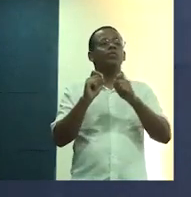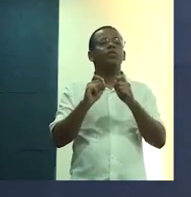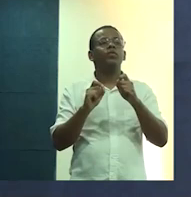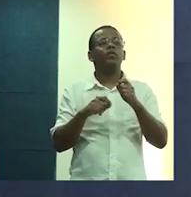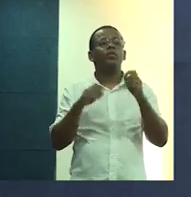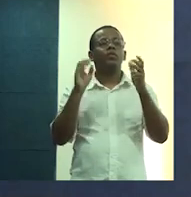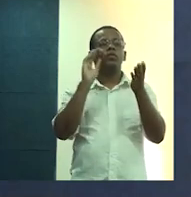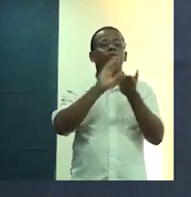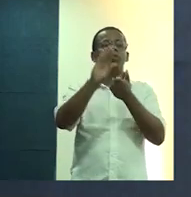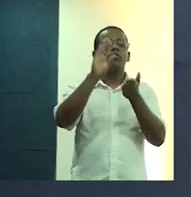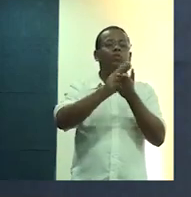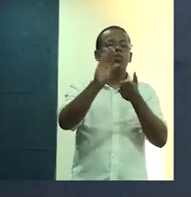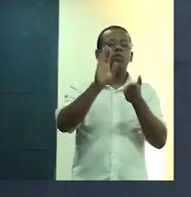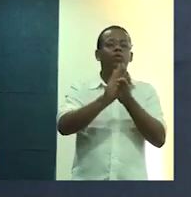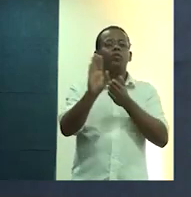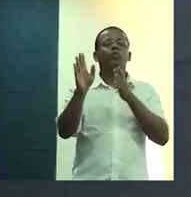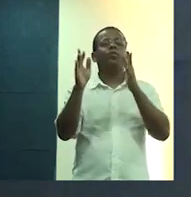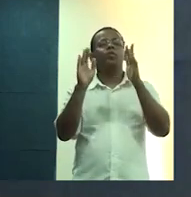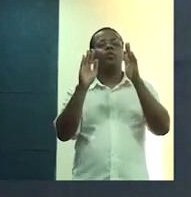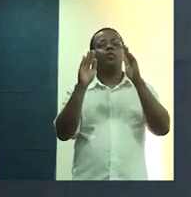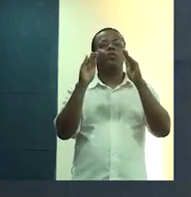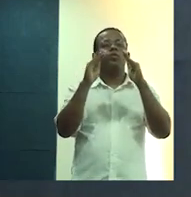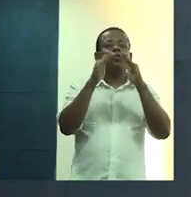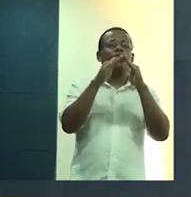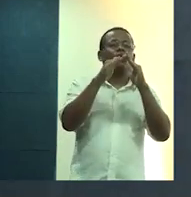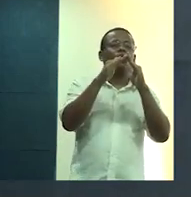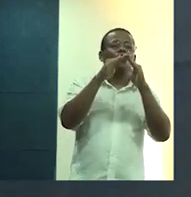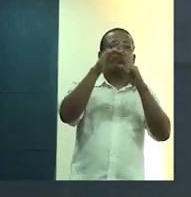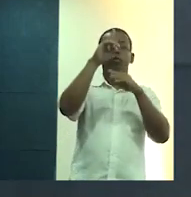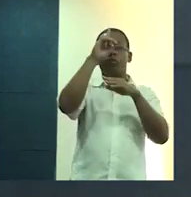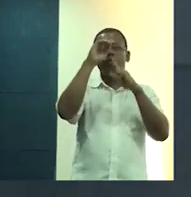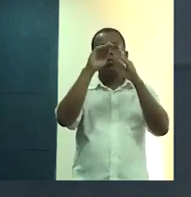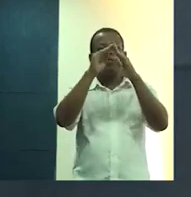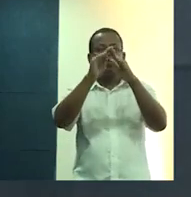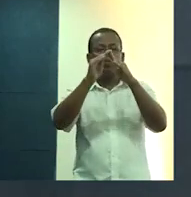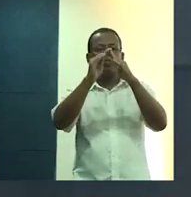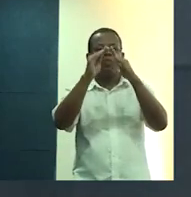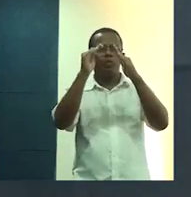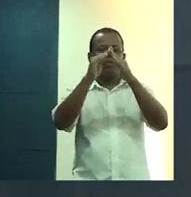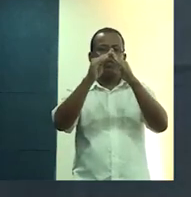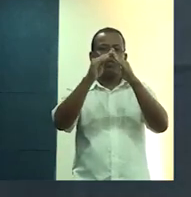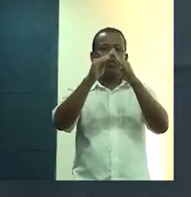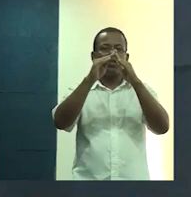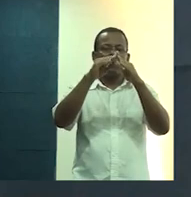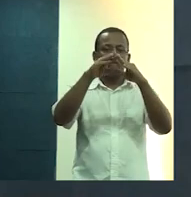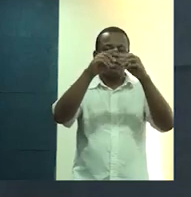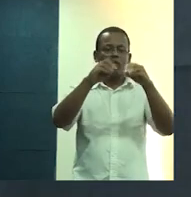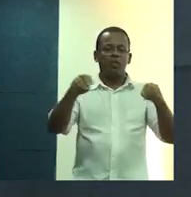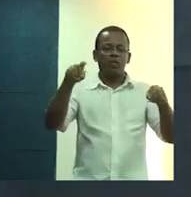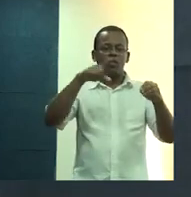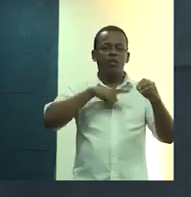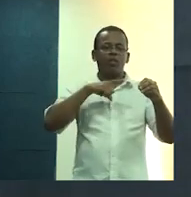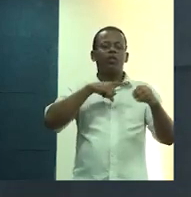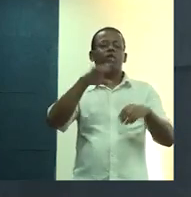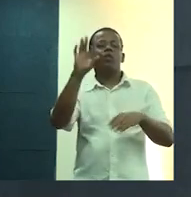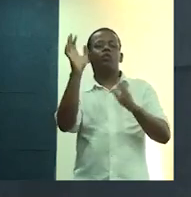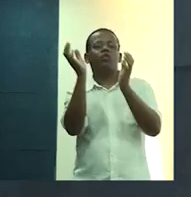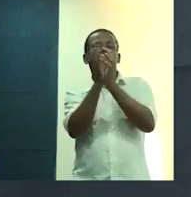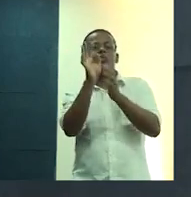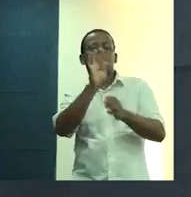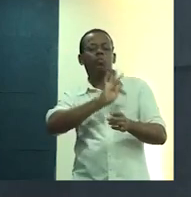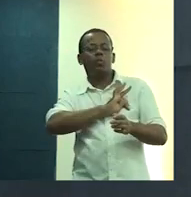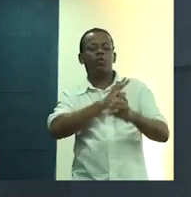a gente vai financiar a instalação de um posto territorial e esse posto territorial vai ter uma equipe de Assessoria